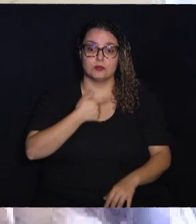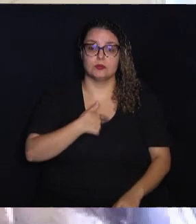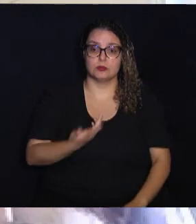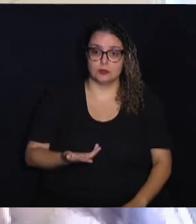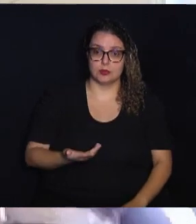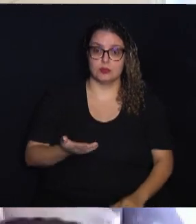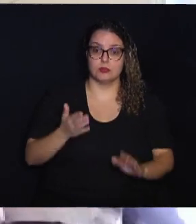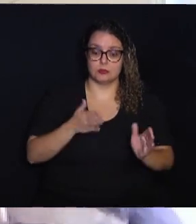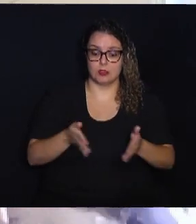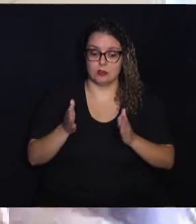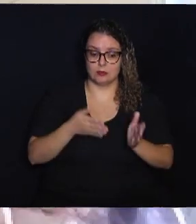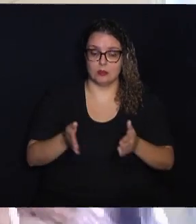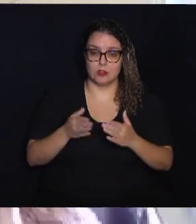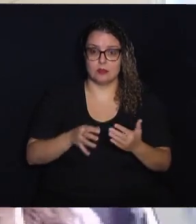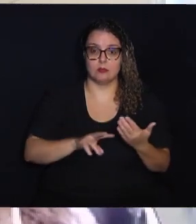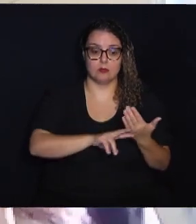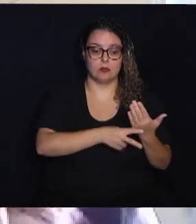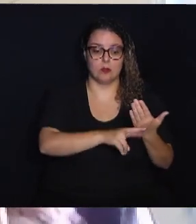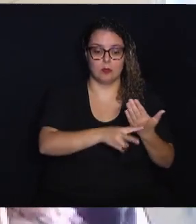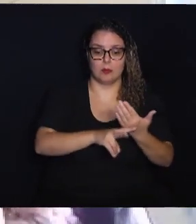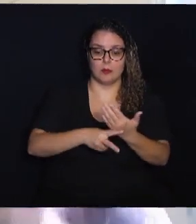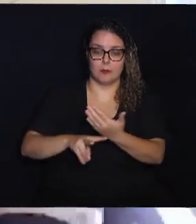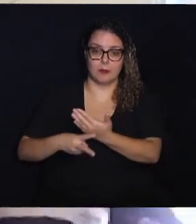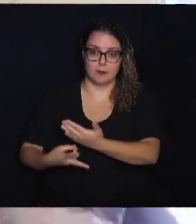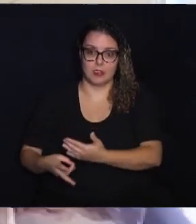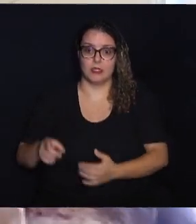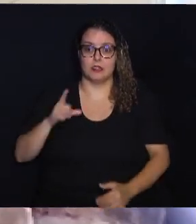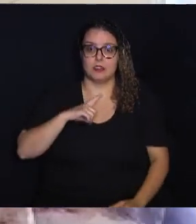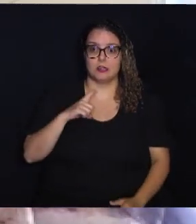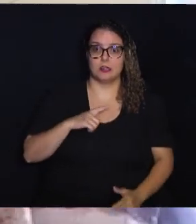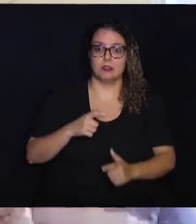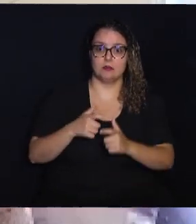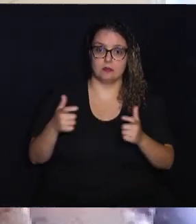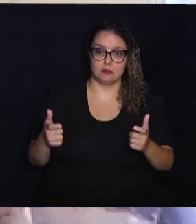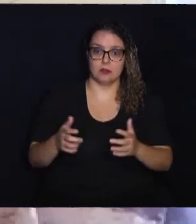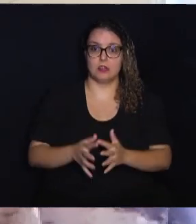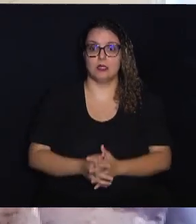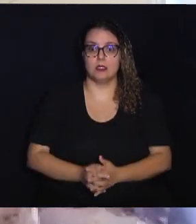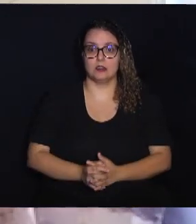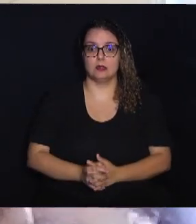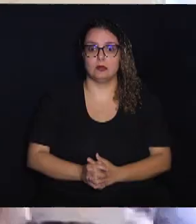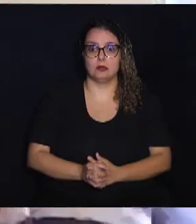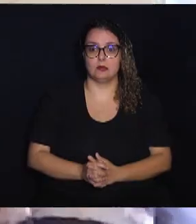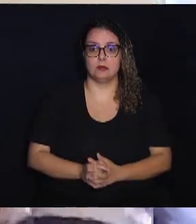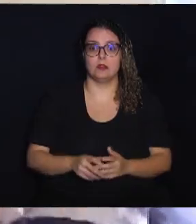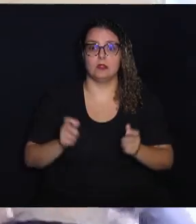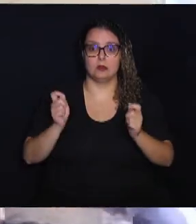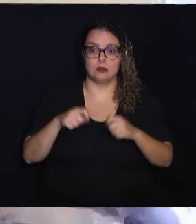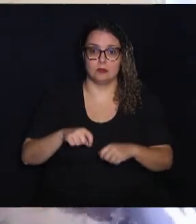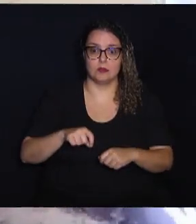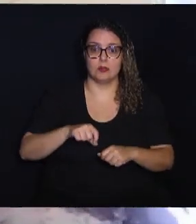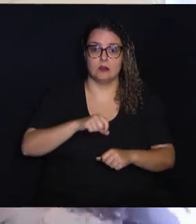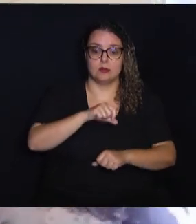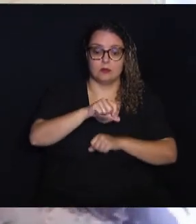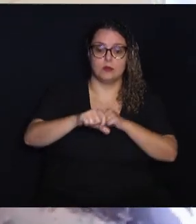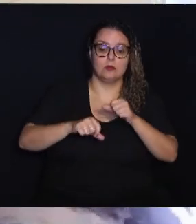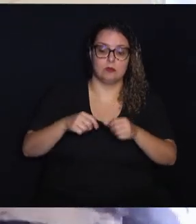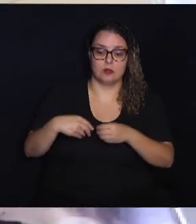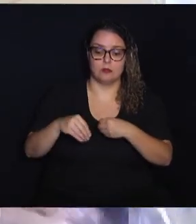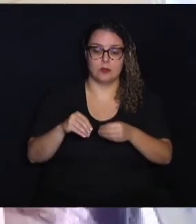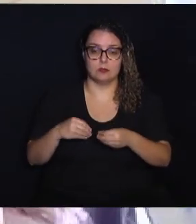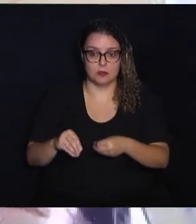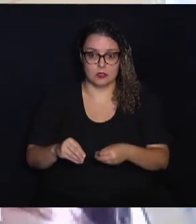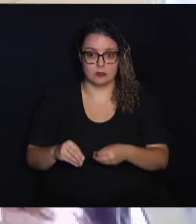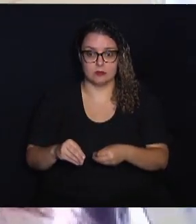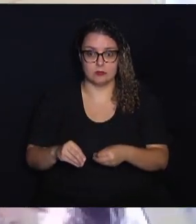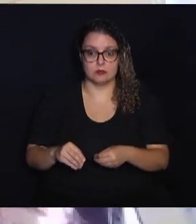nós geramos muitas sequências que tinham maior capacidade de se ligar aos plásticos,